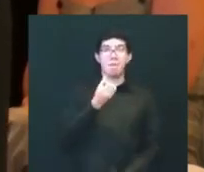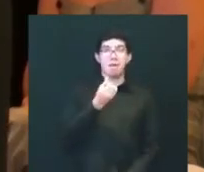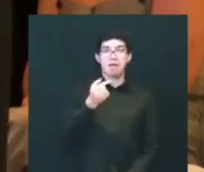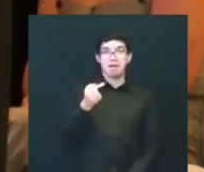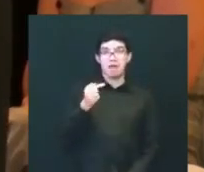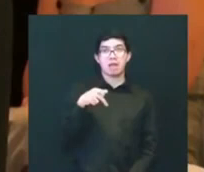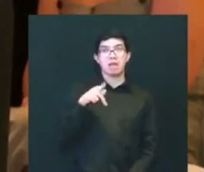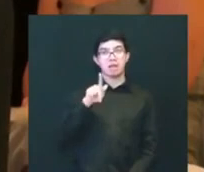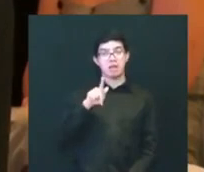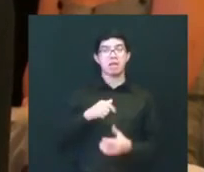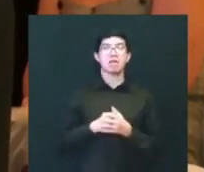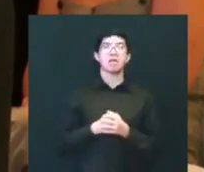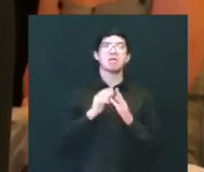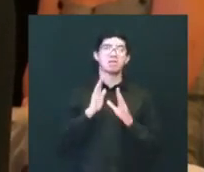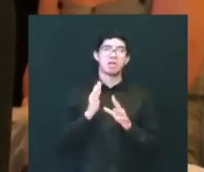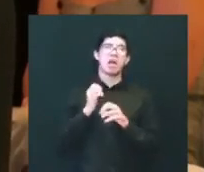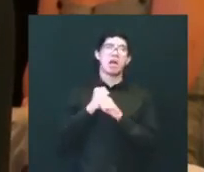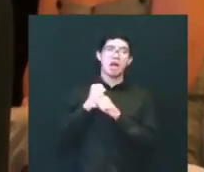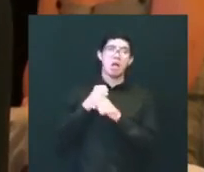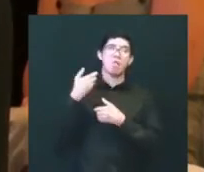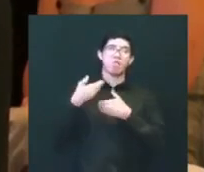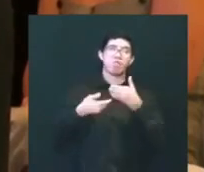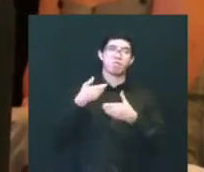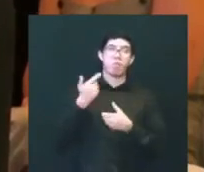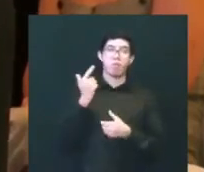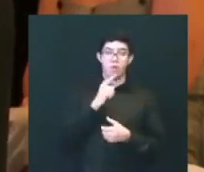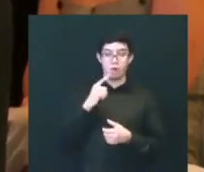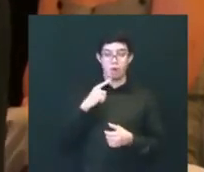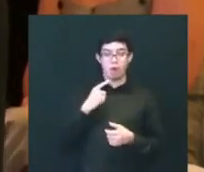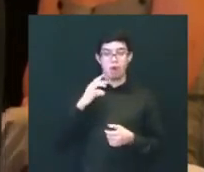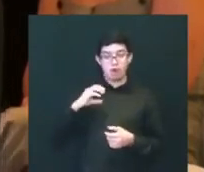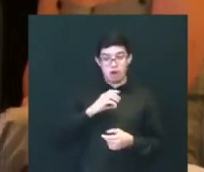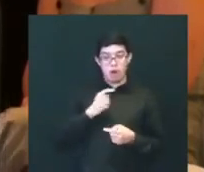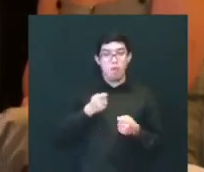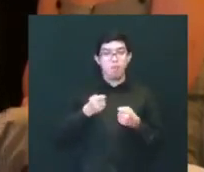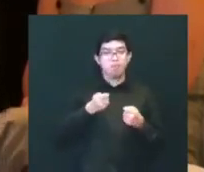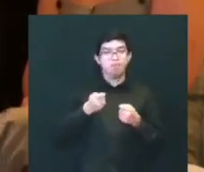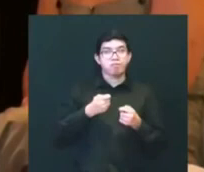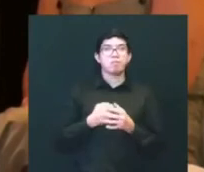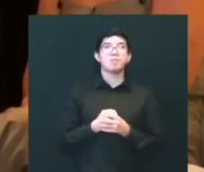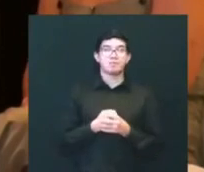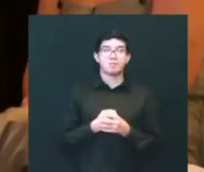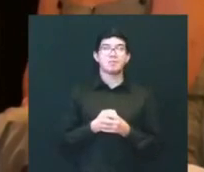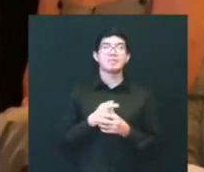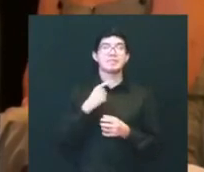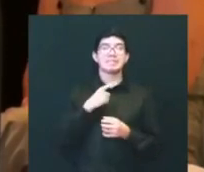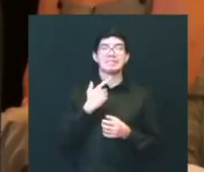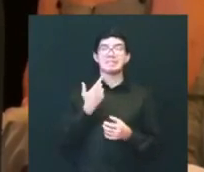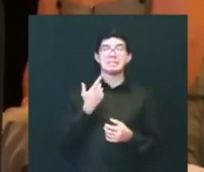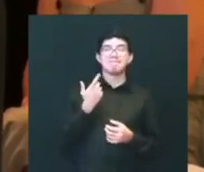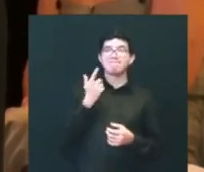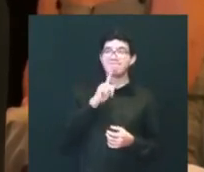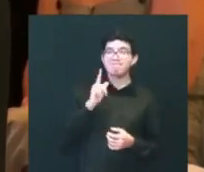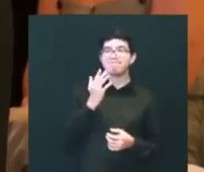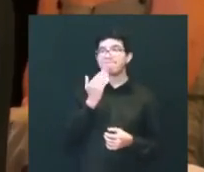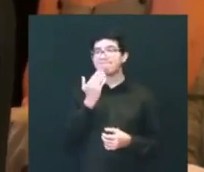tratamento. A doença está controlada, entendeu? Mas eu estou com disfagia, dificuldade alimentar.